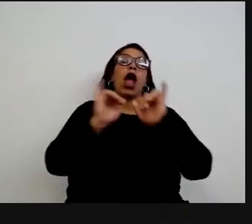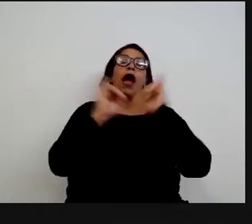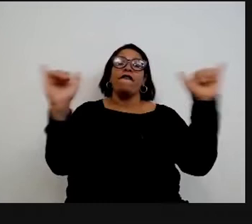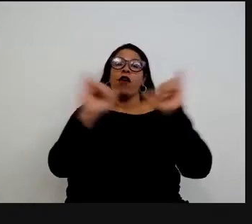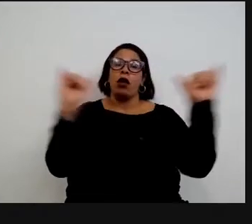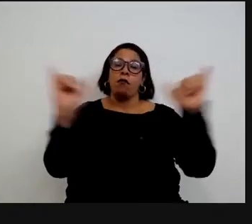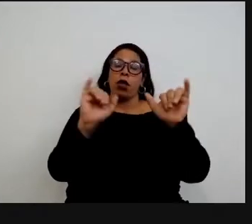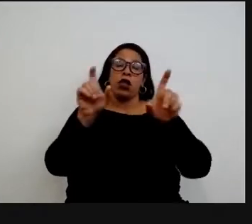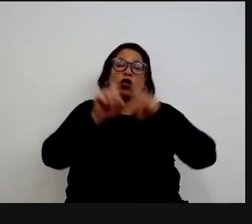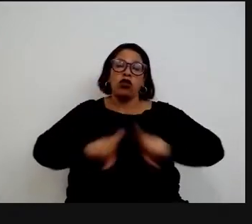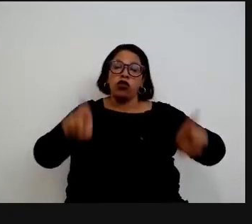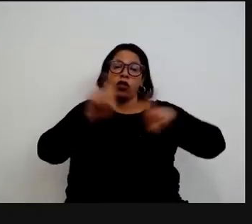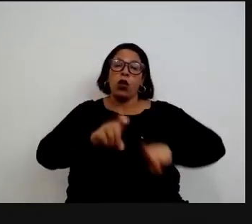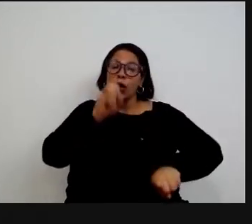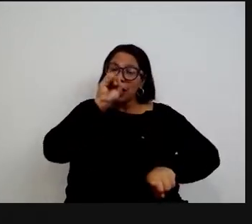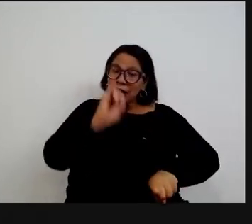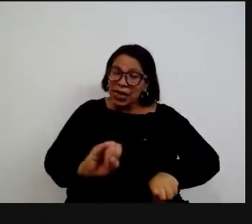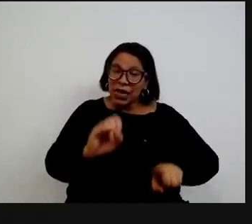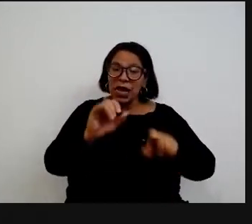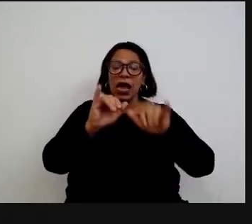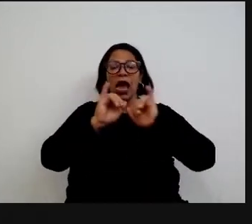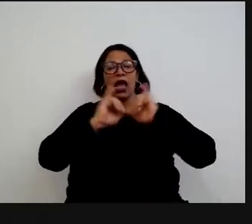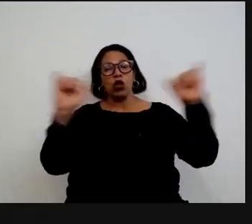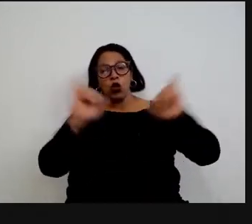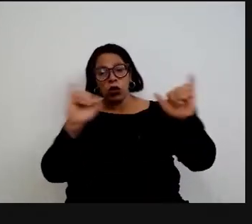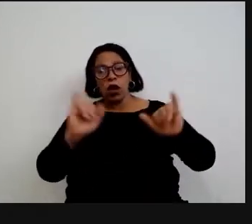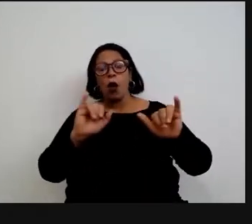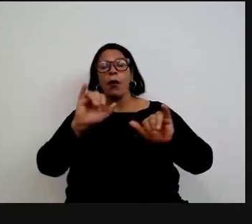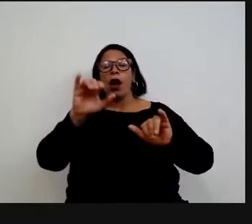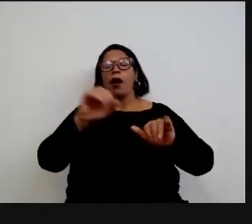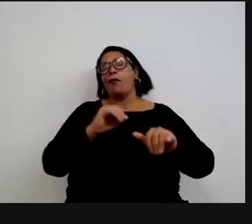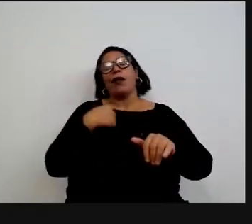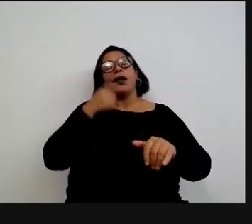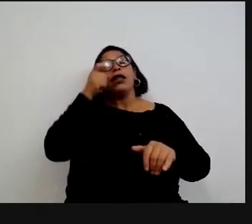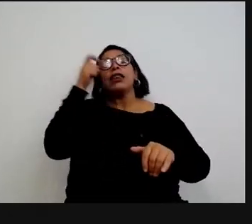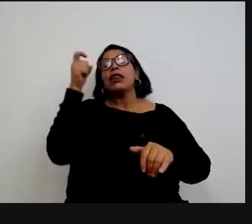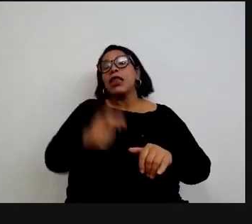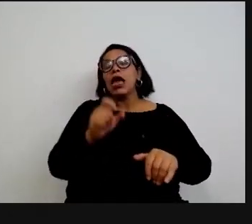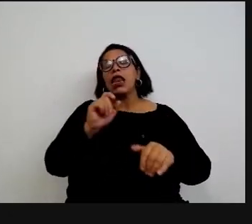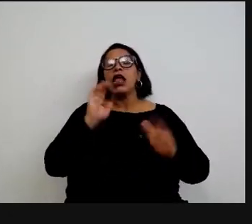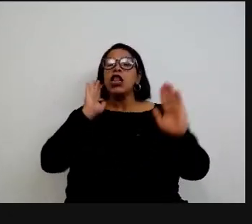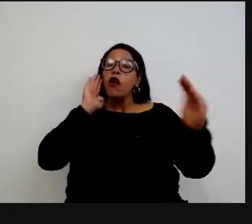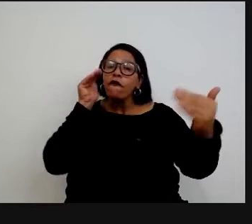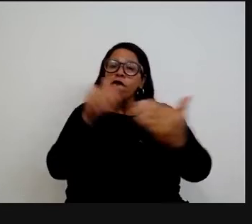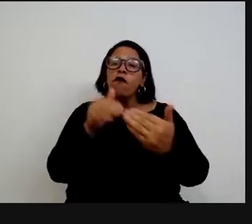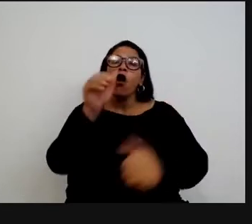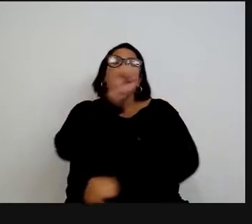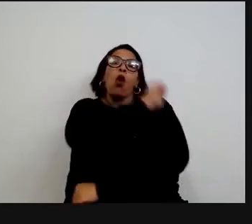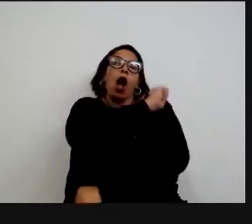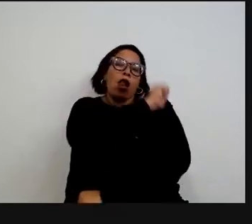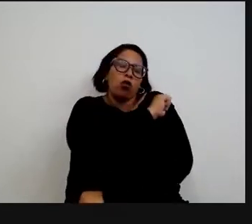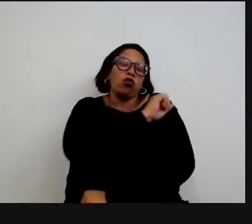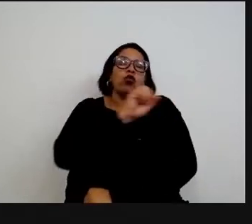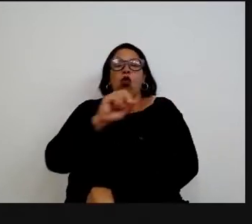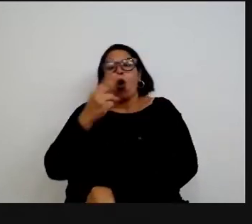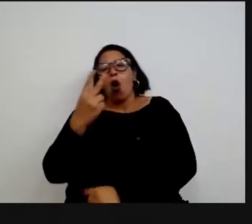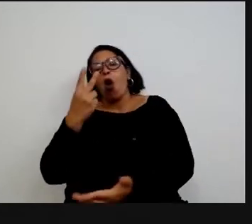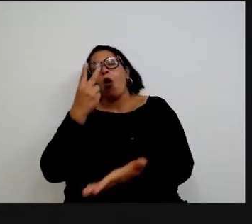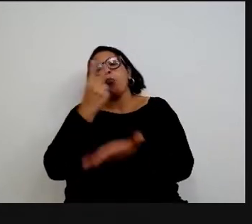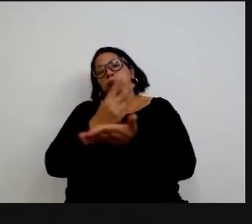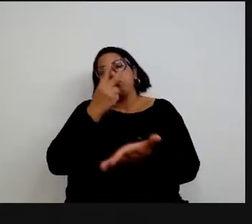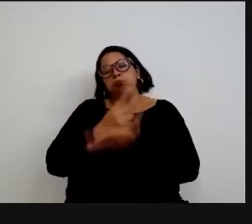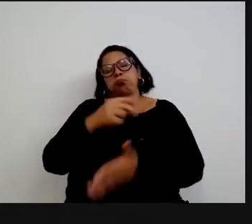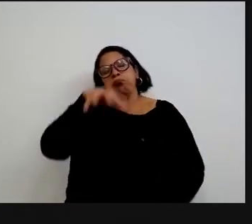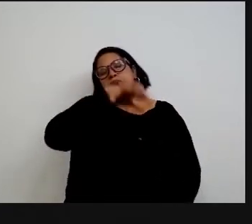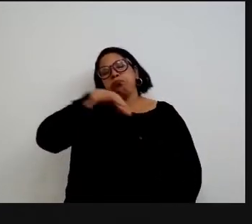marketing digital hoje, né, se você anuncia lá para captar alunos, na verdade, né, ou se é manter ali um